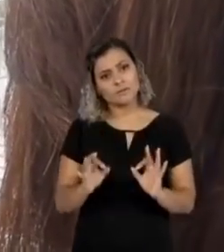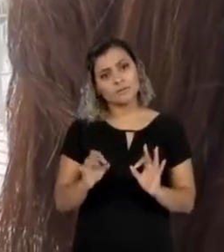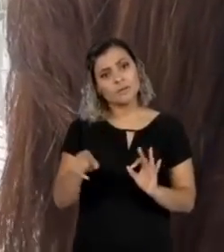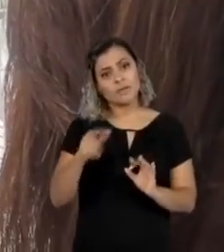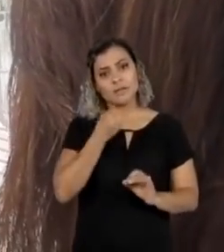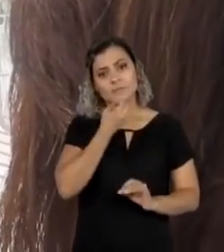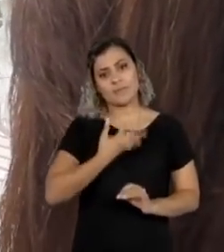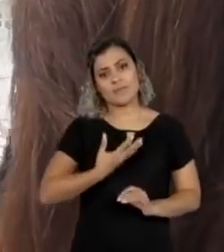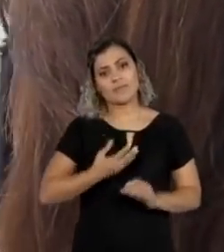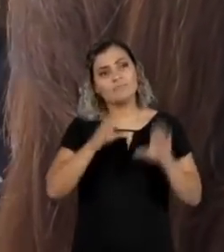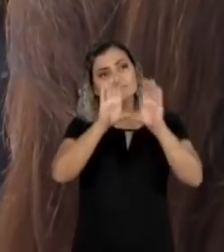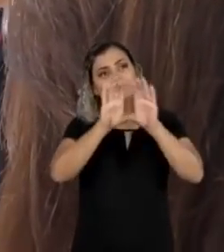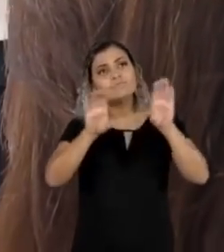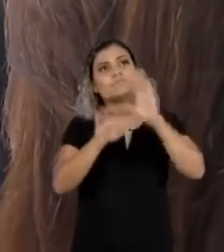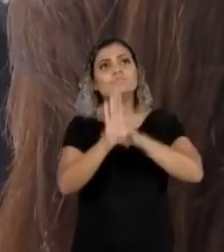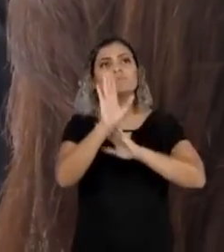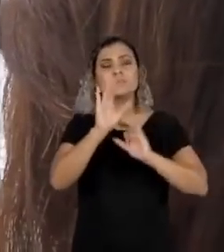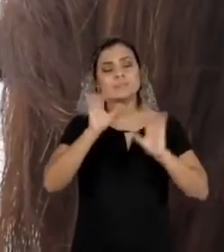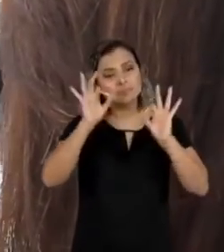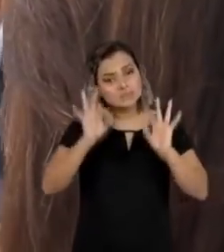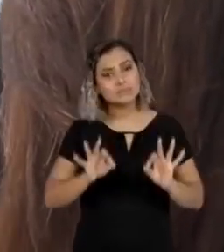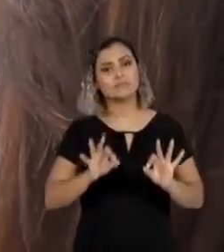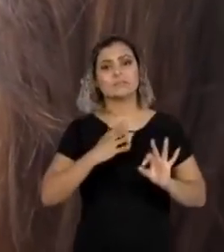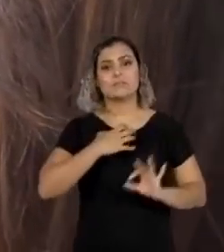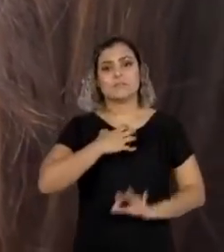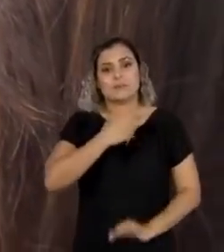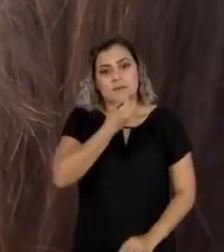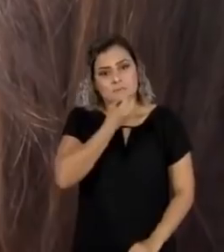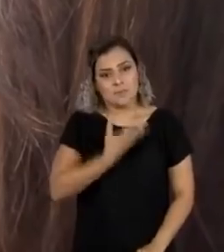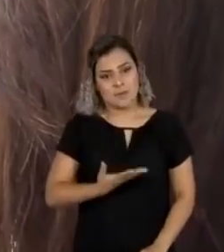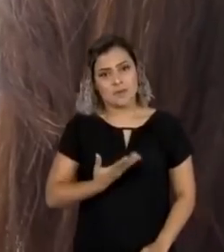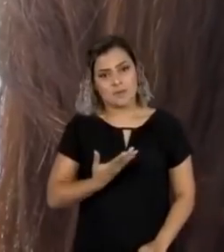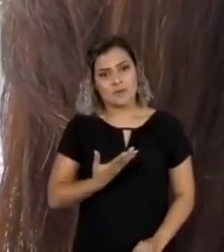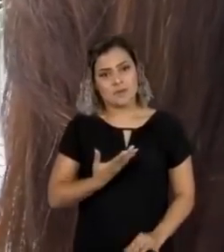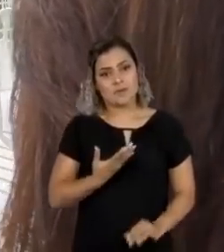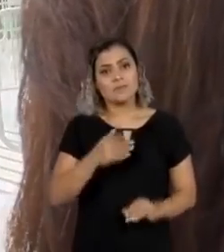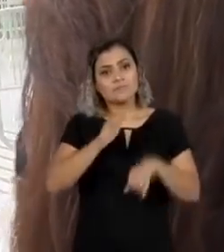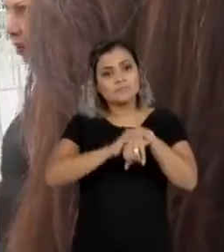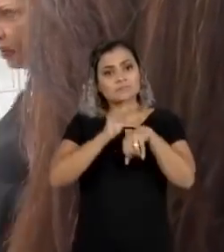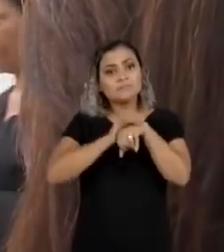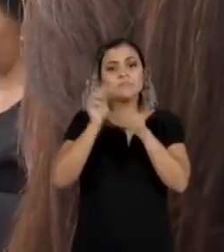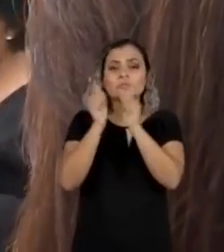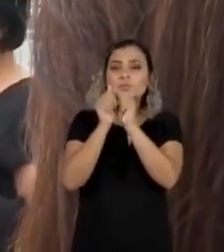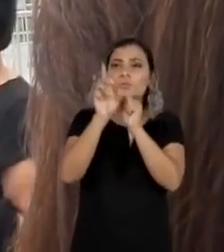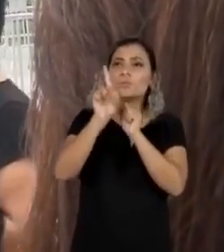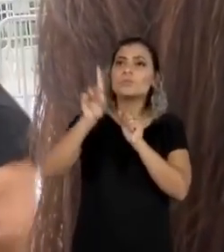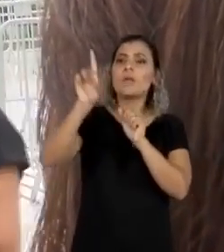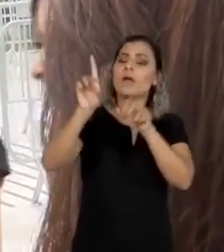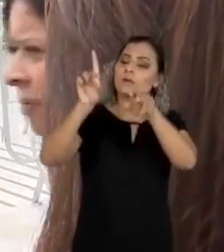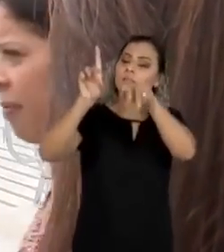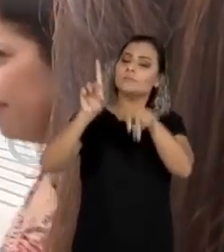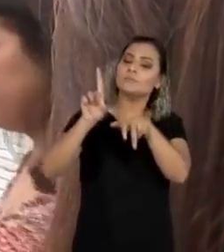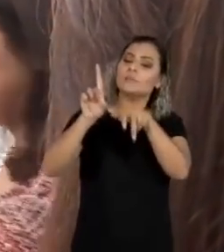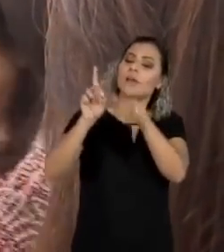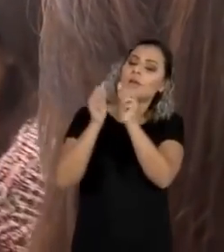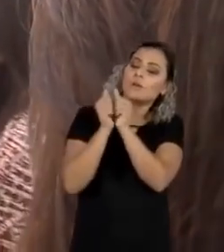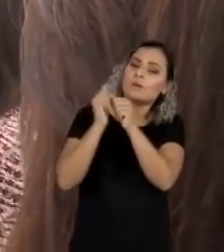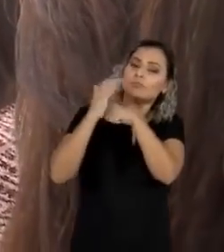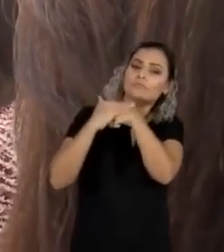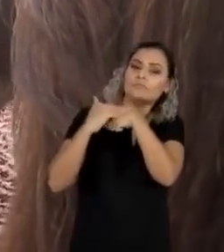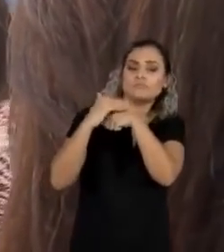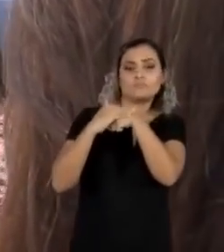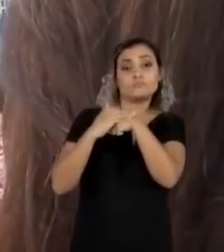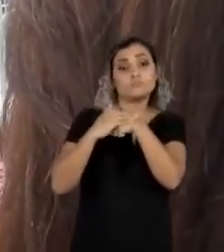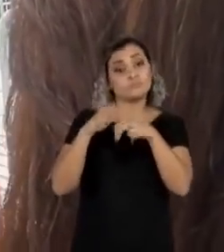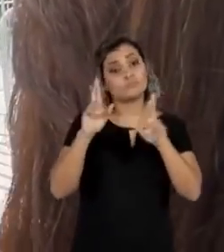está bem. Tenho firme convicção que está com o próprio Deus e espero que a família tenha